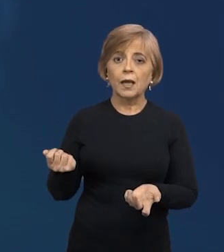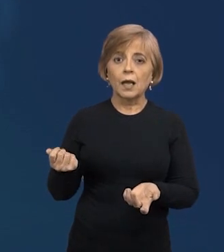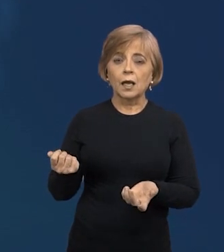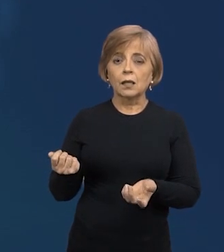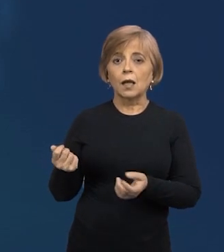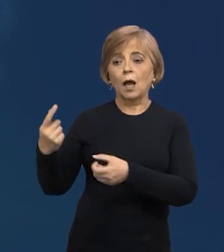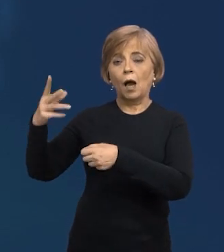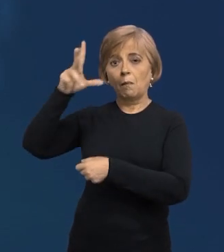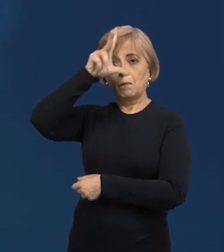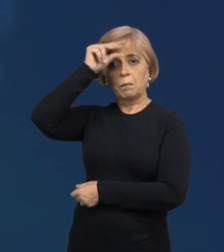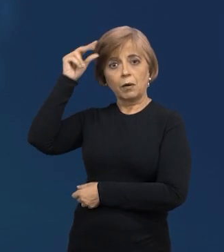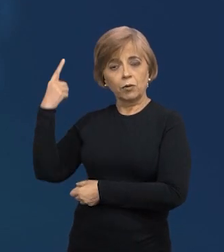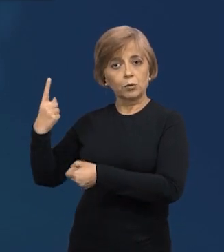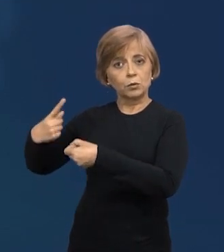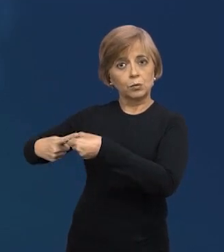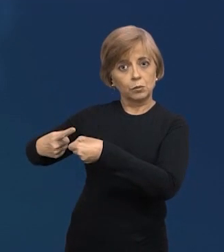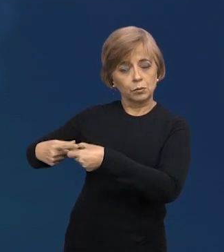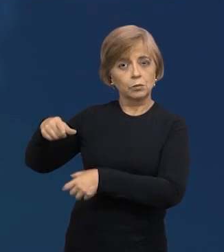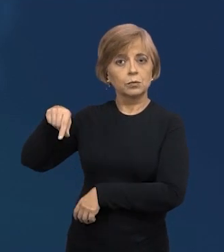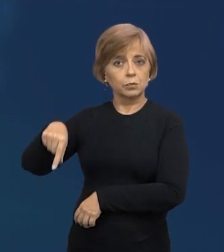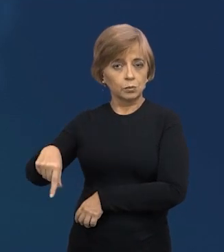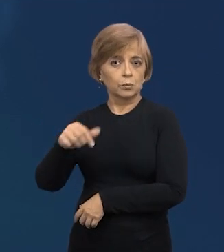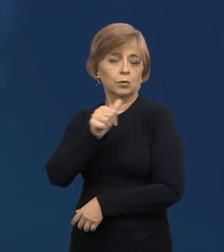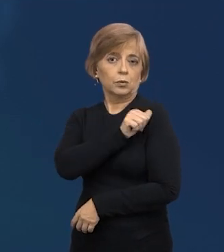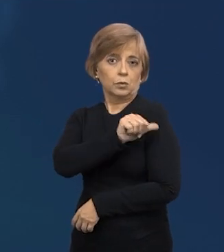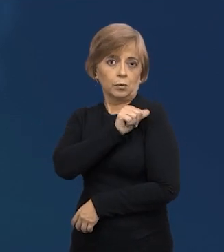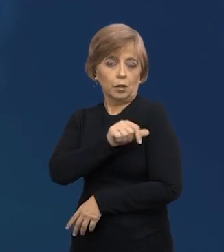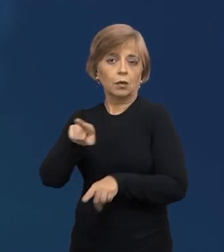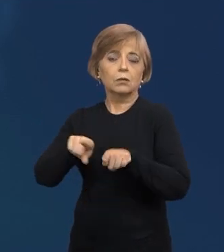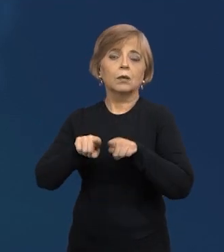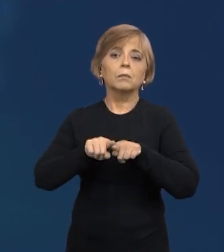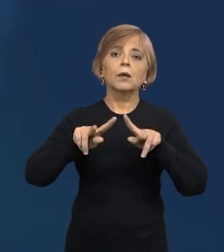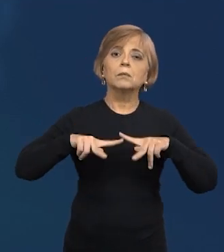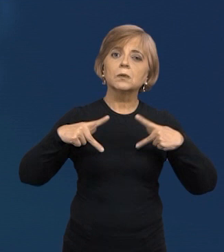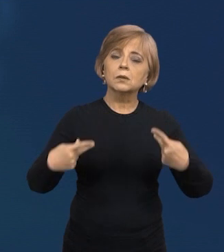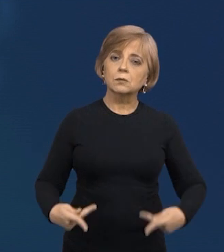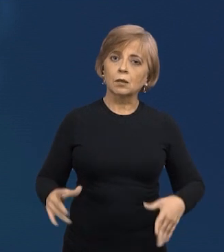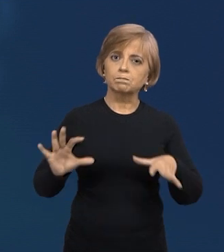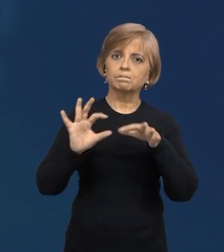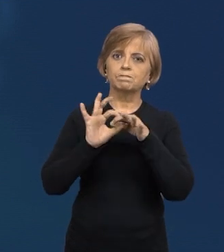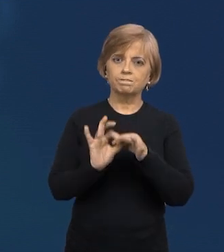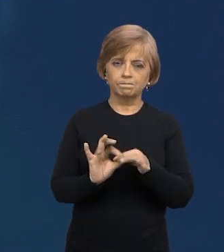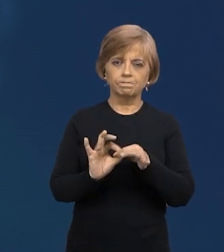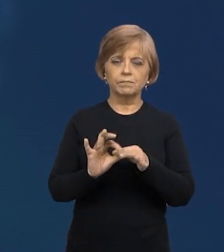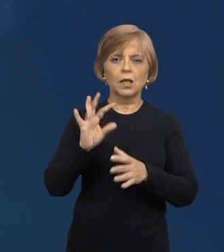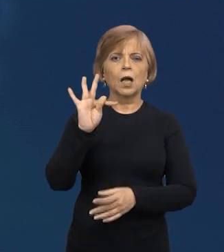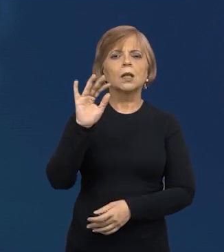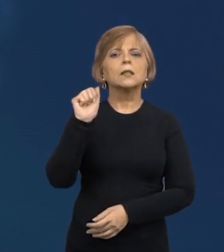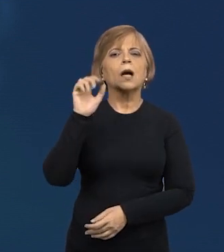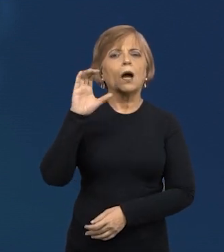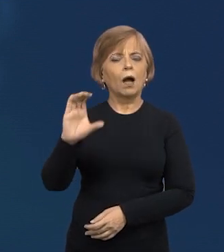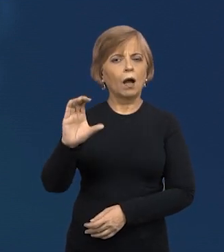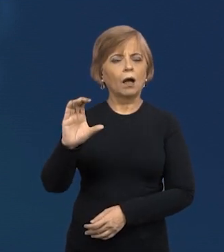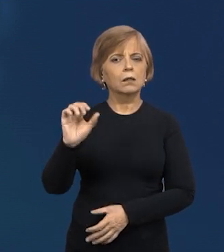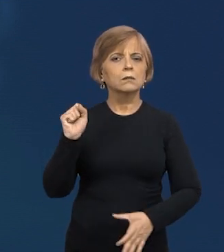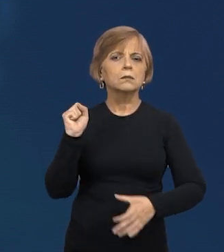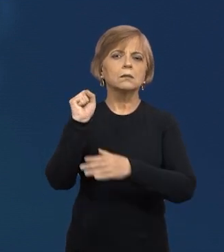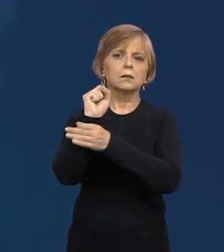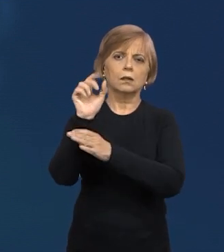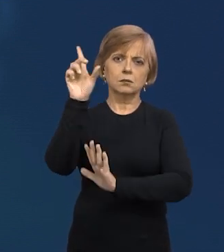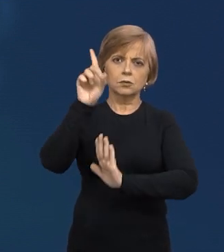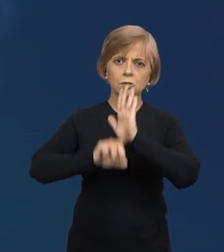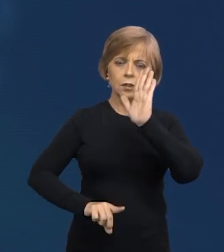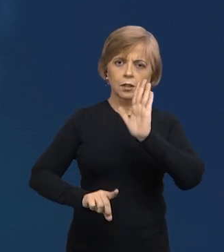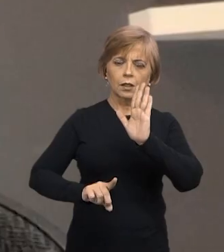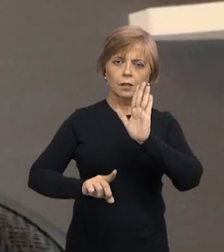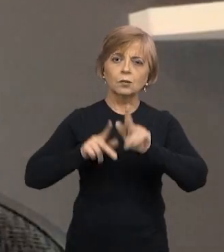de Janeiro e o Ministério Público. O TAC é um instrumento garantidor de direitos da